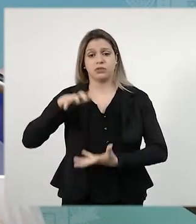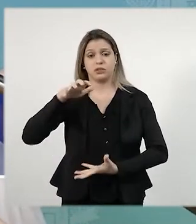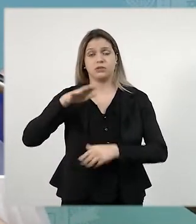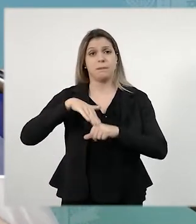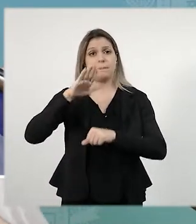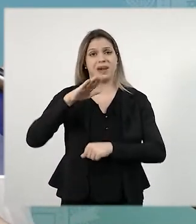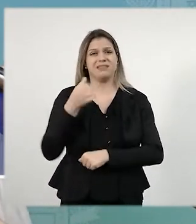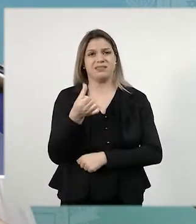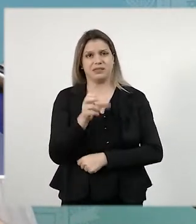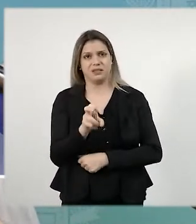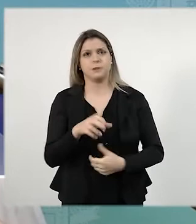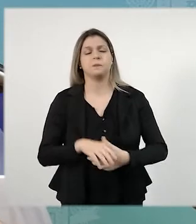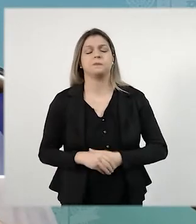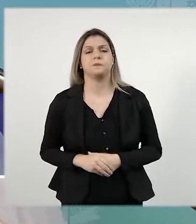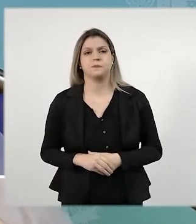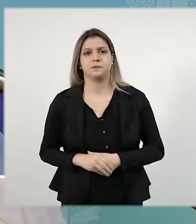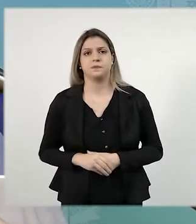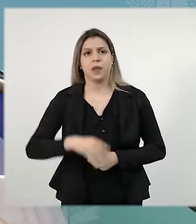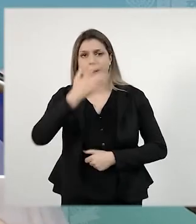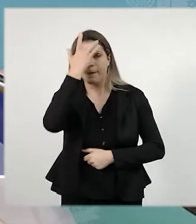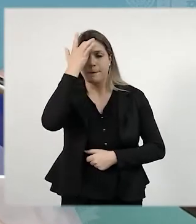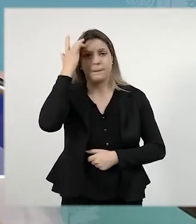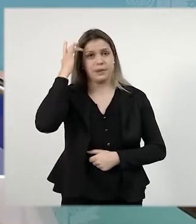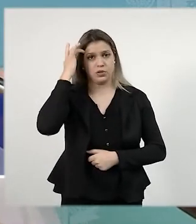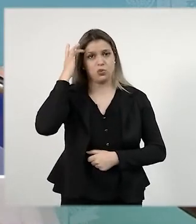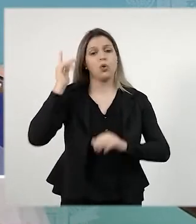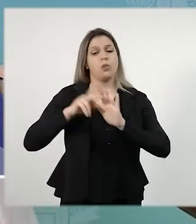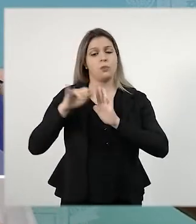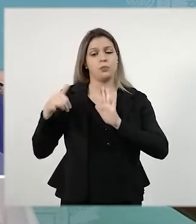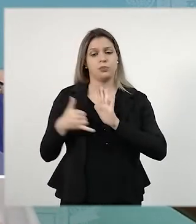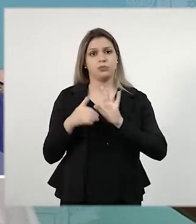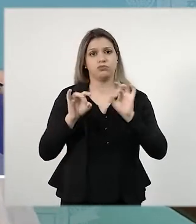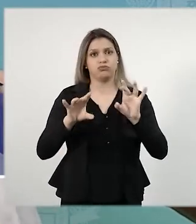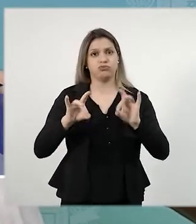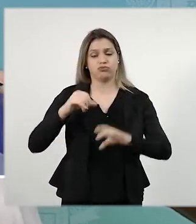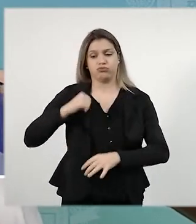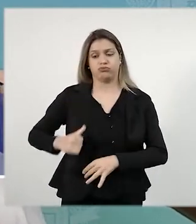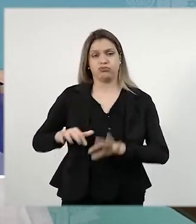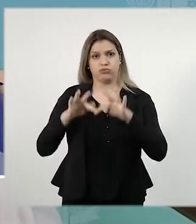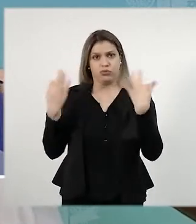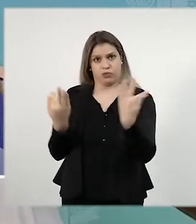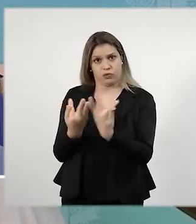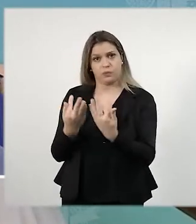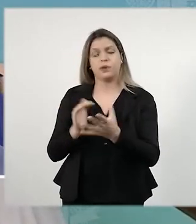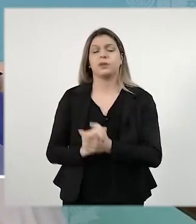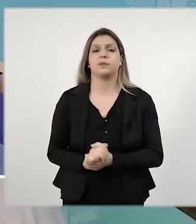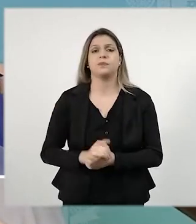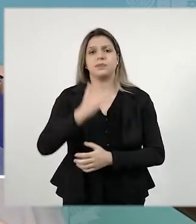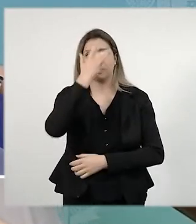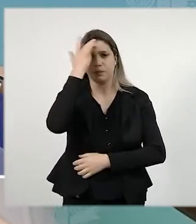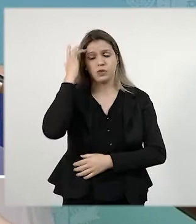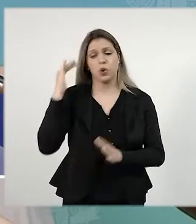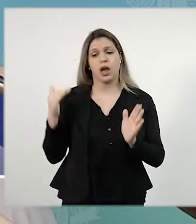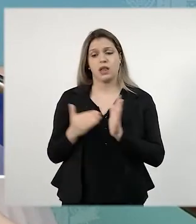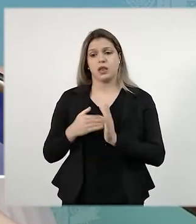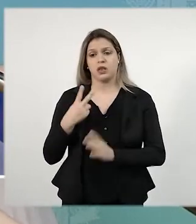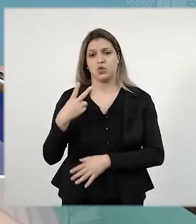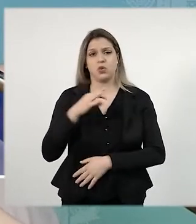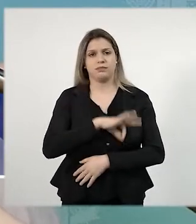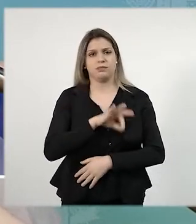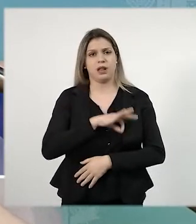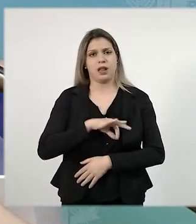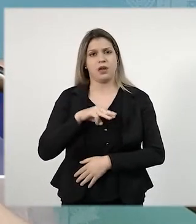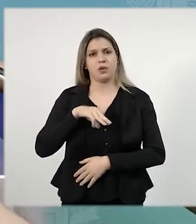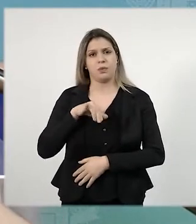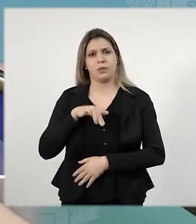acima de 65 anos, pessoas que sejam beneficiárias do programa Bolsa Família, pessoas que recebam até 2